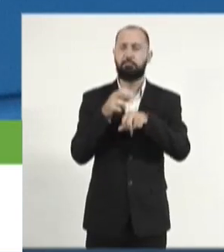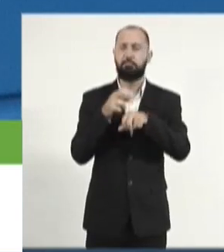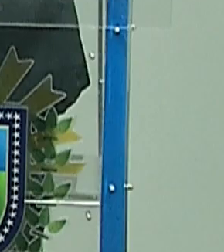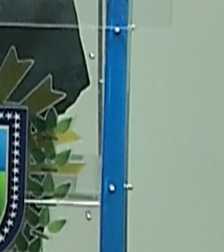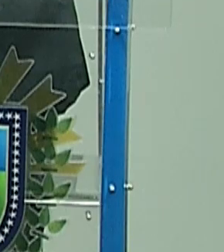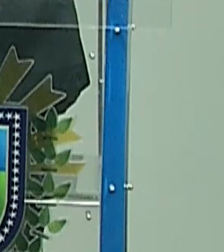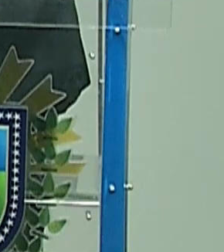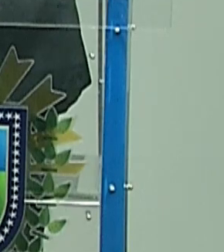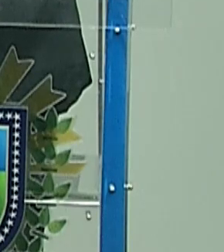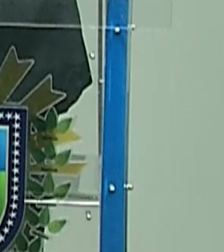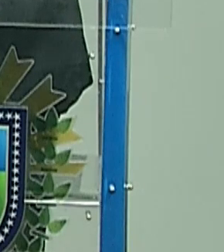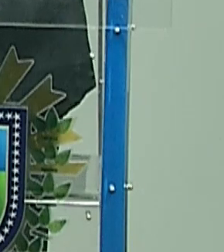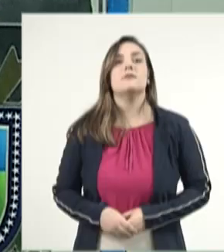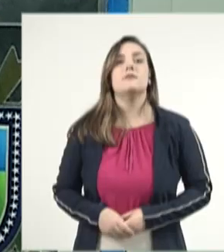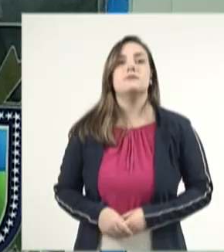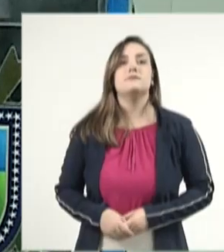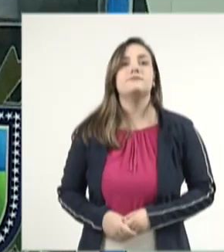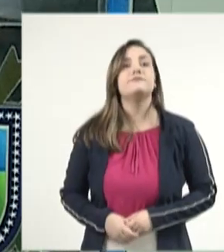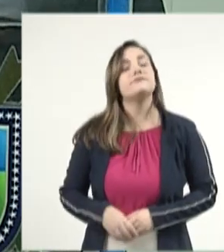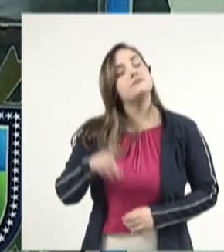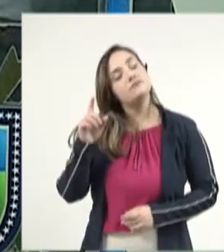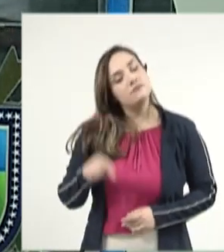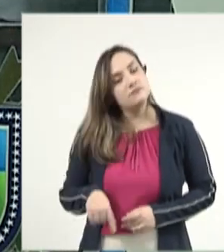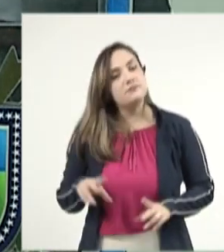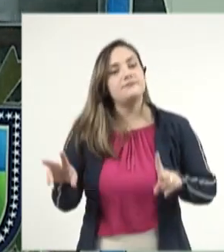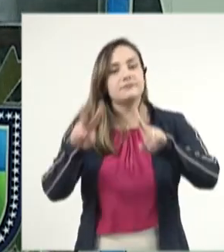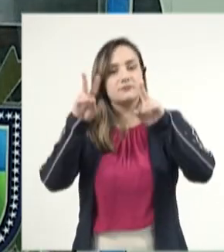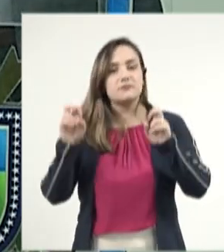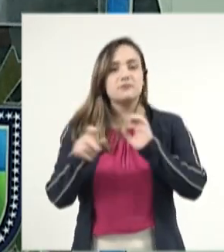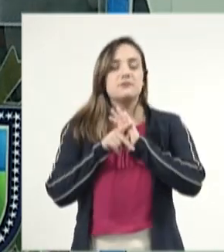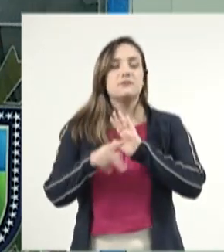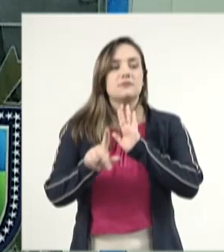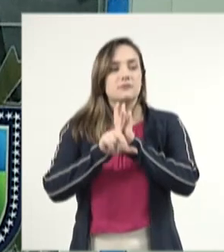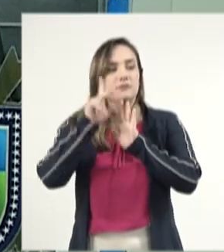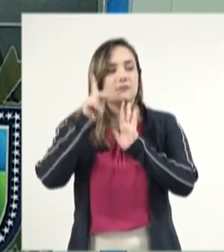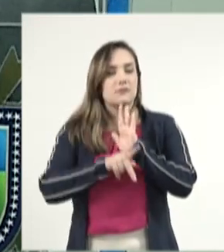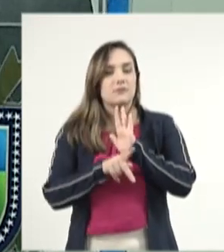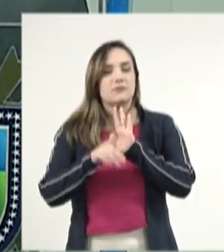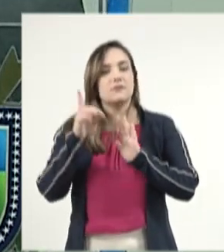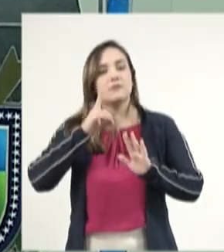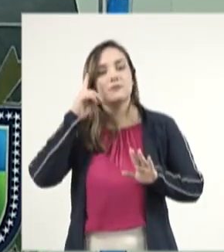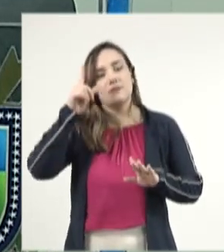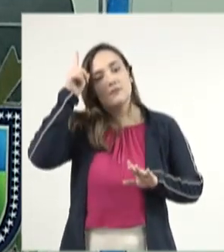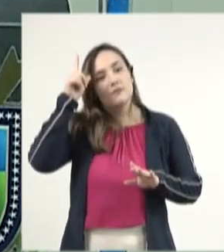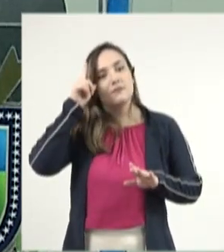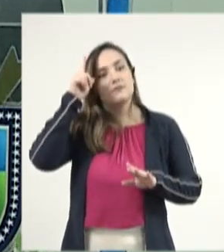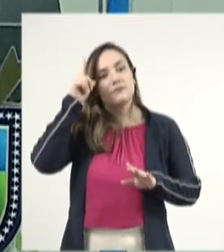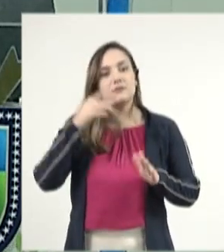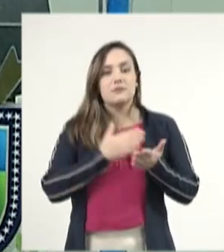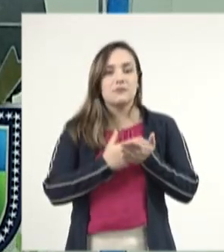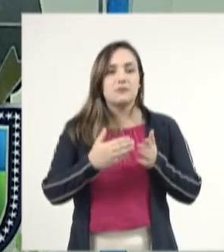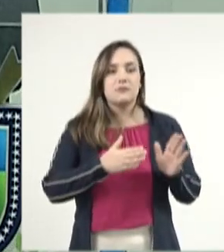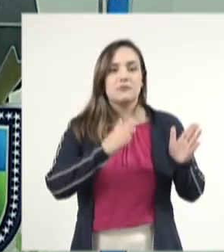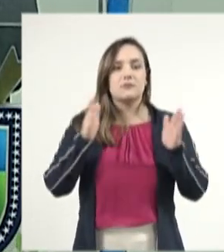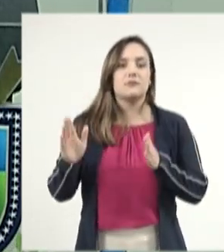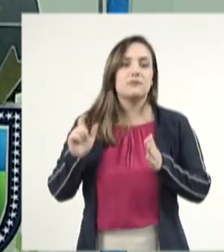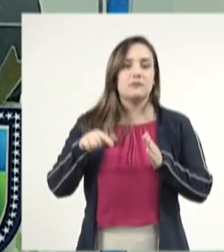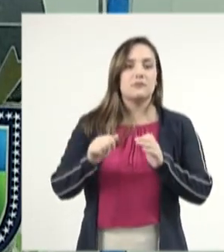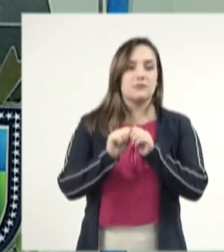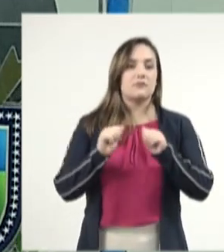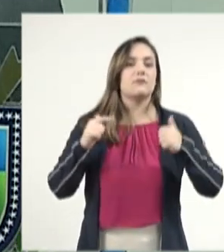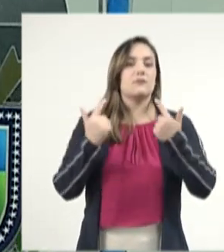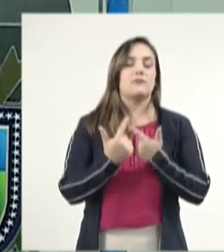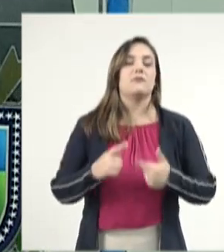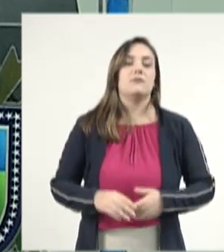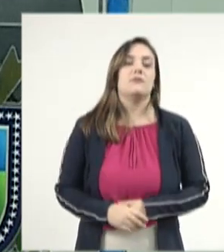sustentáveis. Matéria, então, do deputado Lidio Lopes começa a tramitar aqui na Alemes. Bom, vamos mudar um